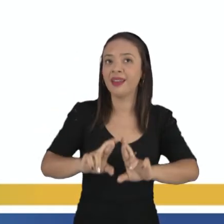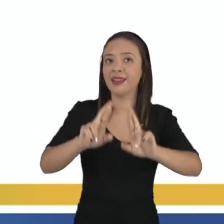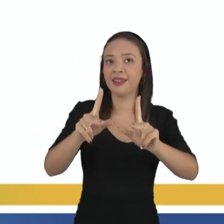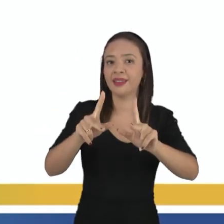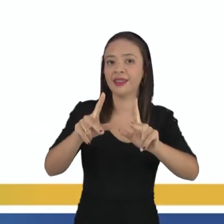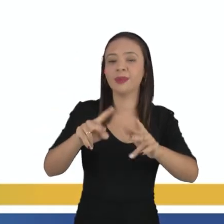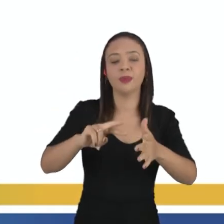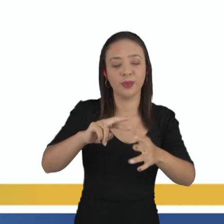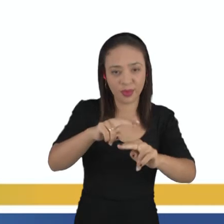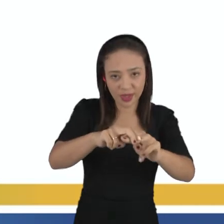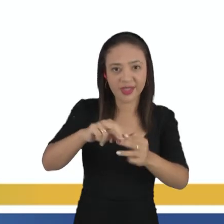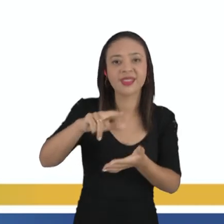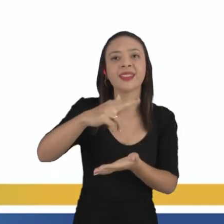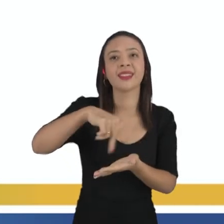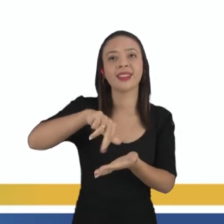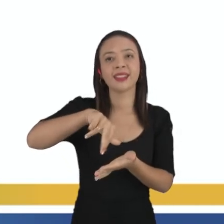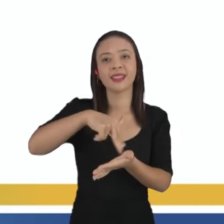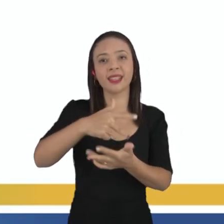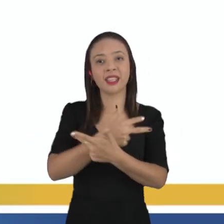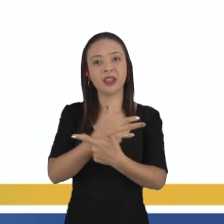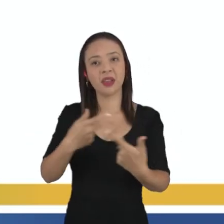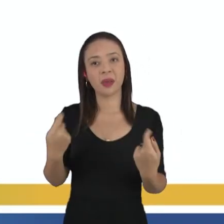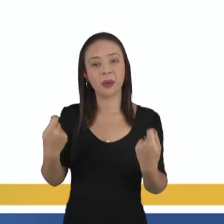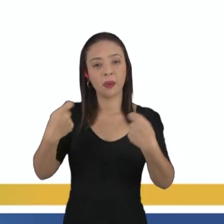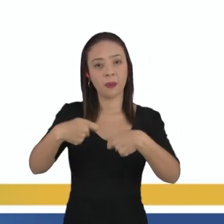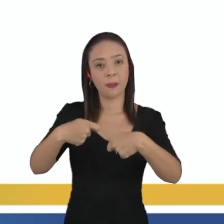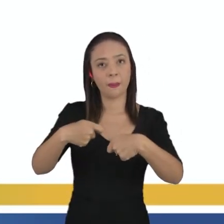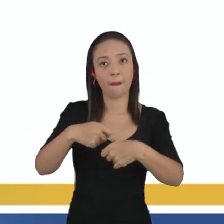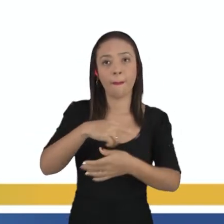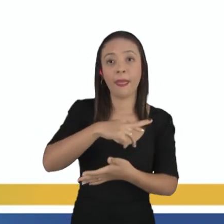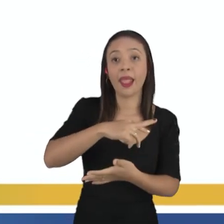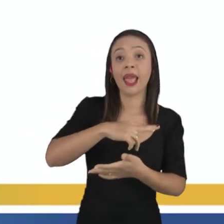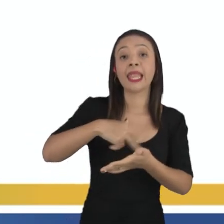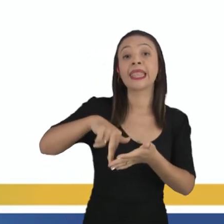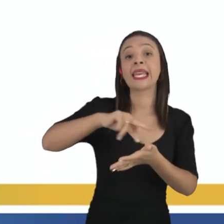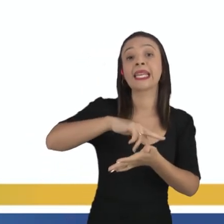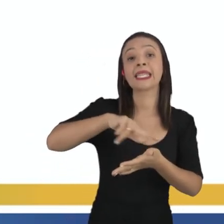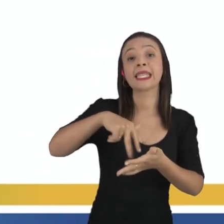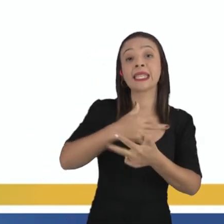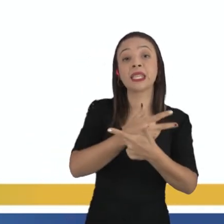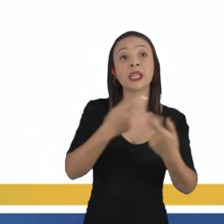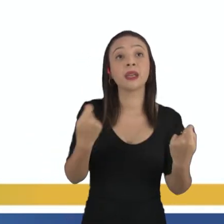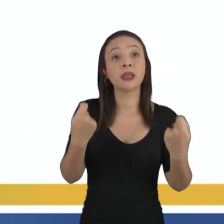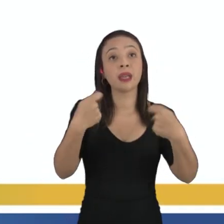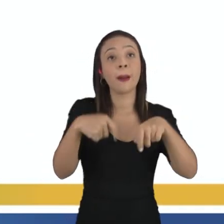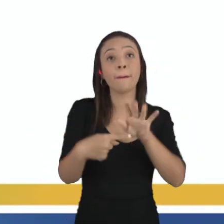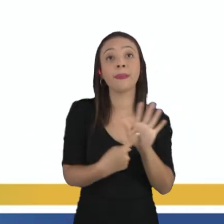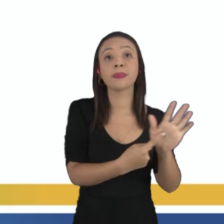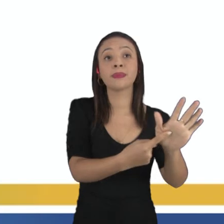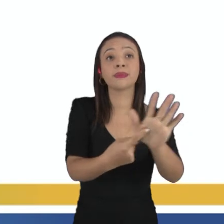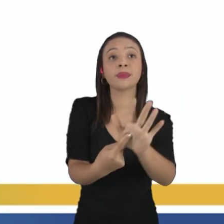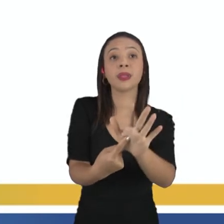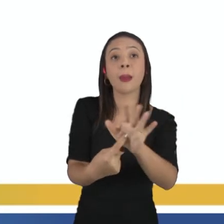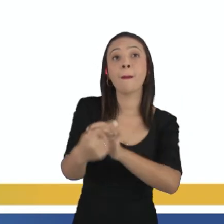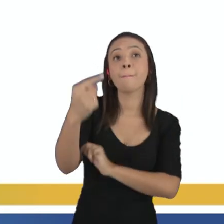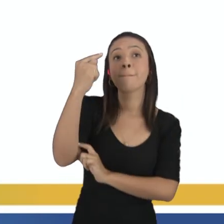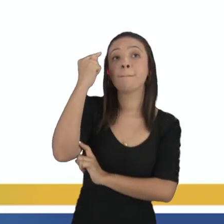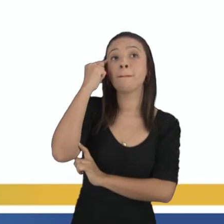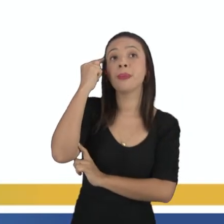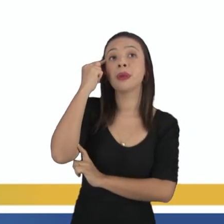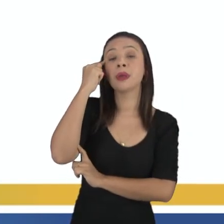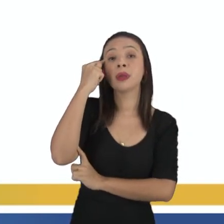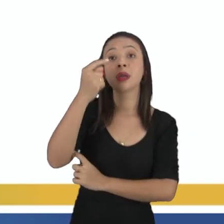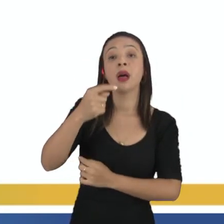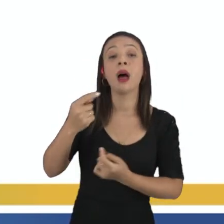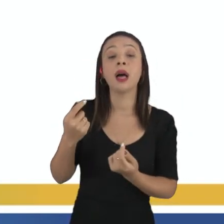das possibilidades. Pensar essa dança como dança das possibilidades abre espaço para pensar